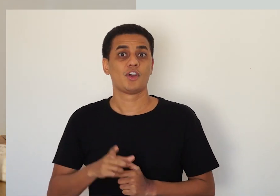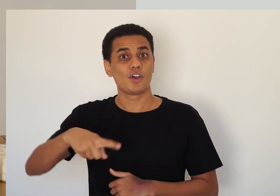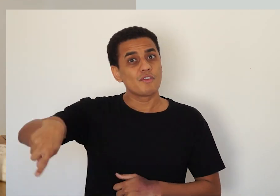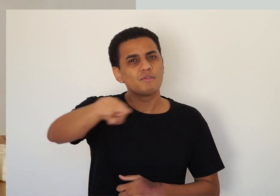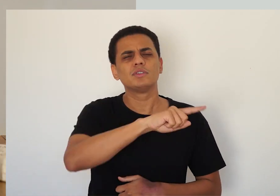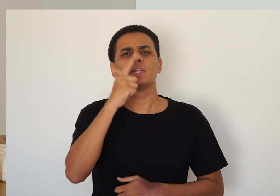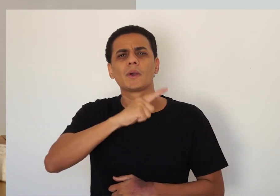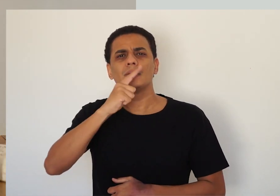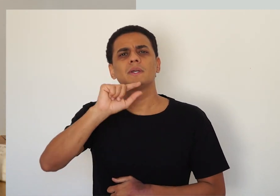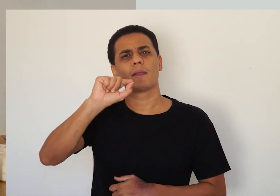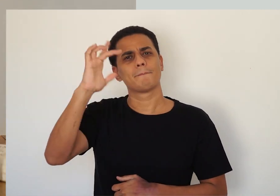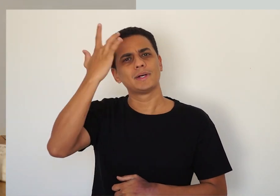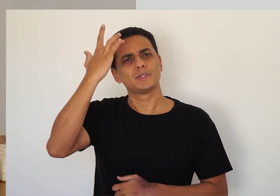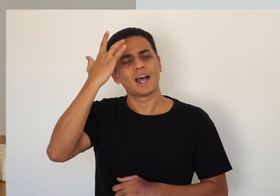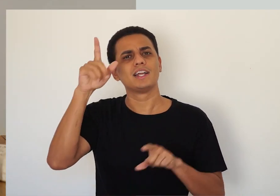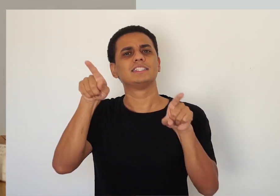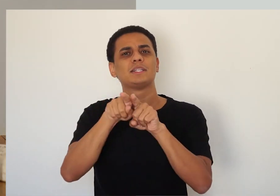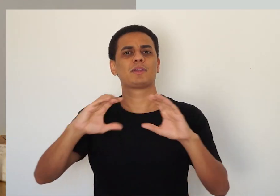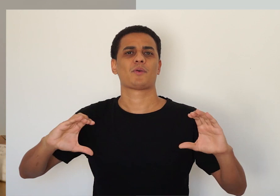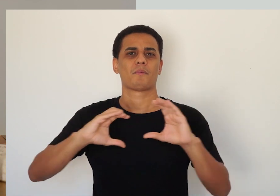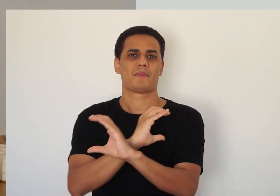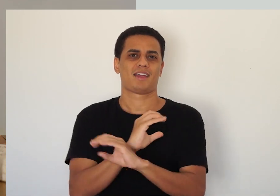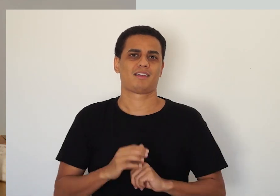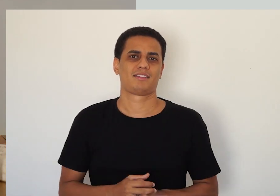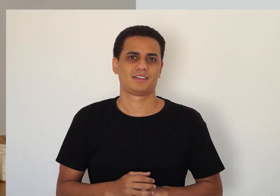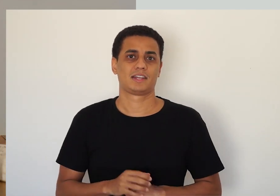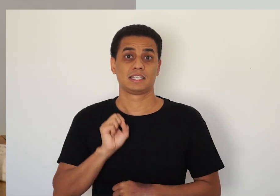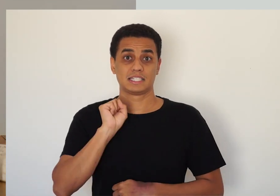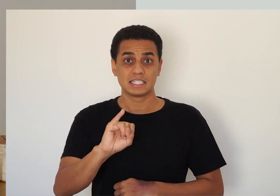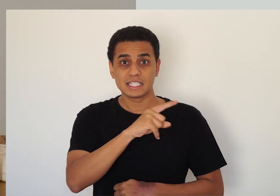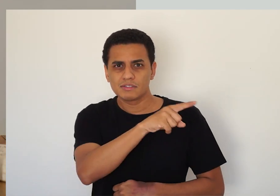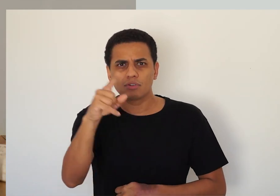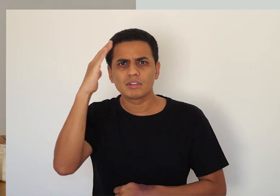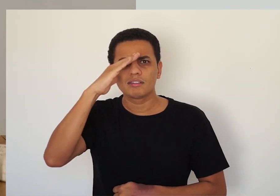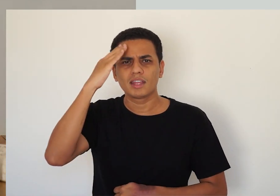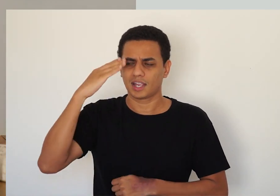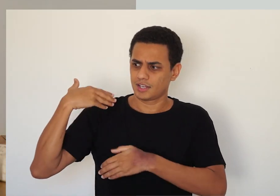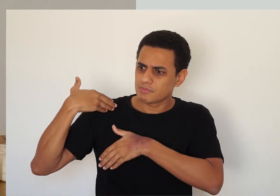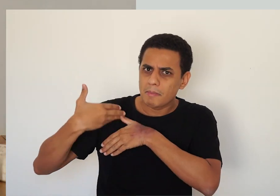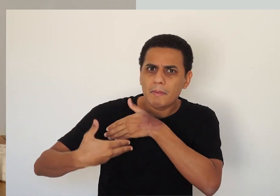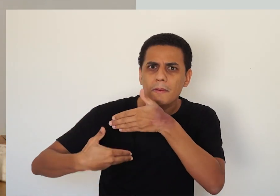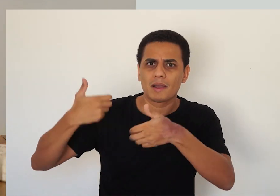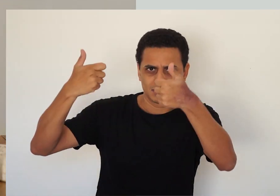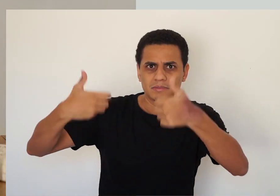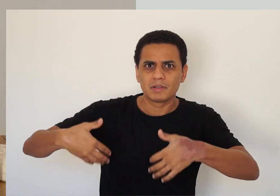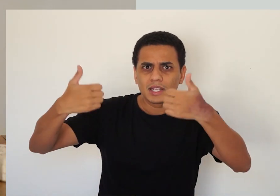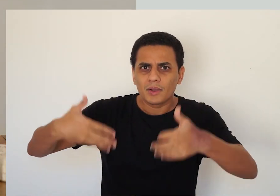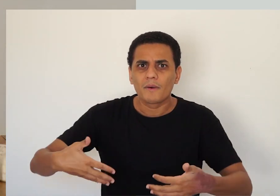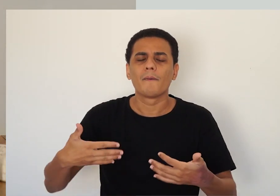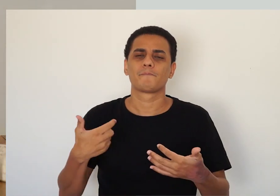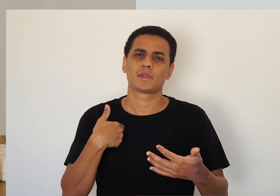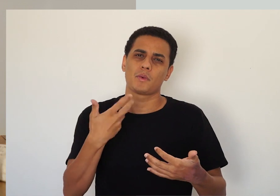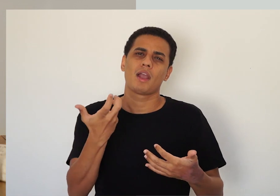vai te tornar uma pessoa mais madura e completa. Na verdade, se você entende esse contexto todo que nós estamos falando,